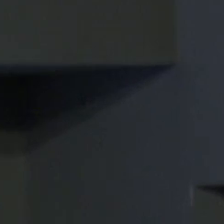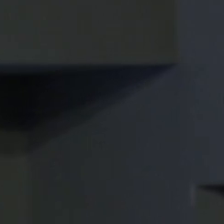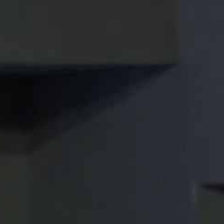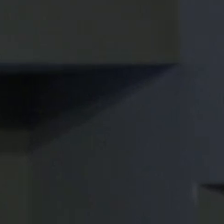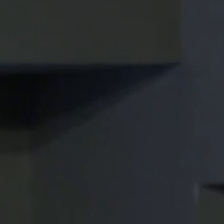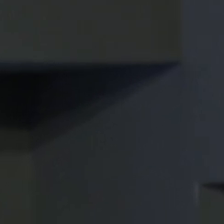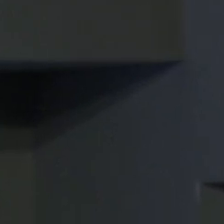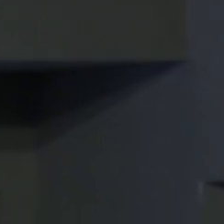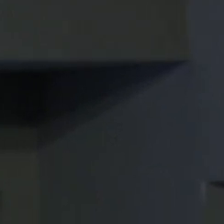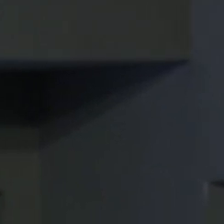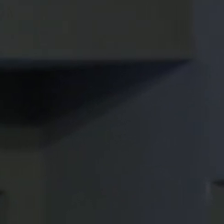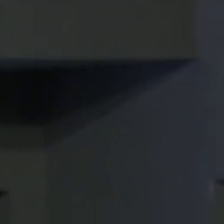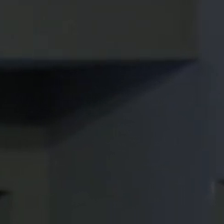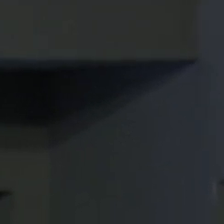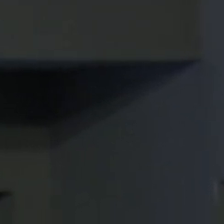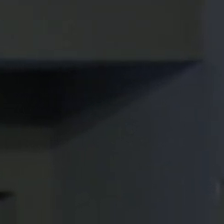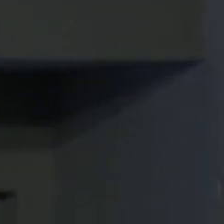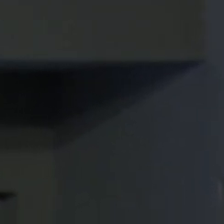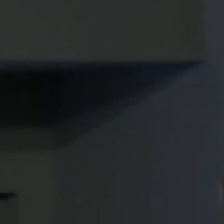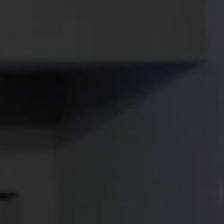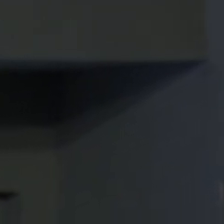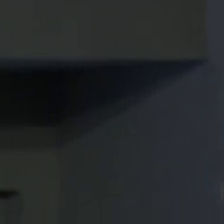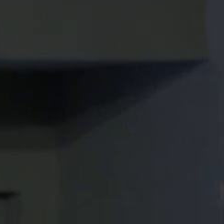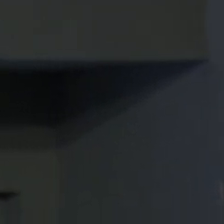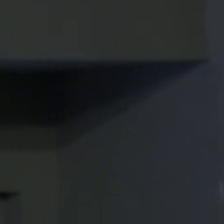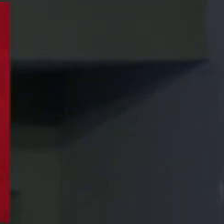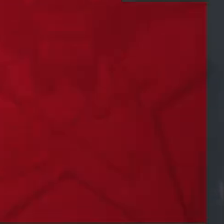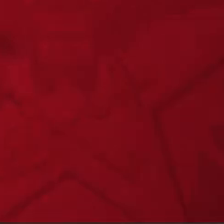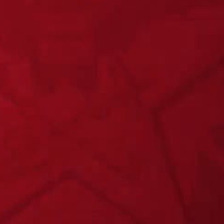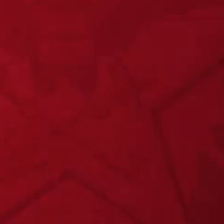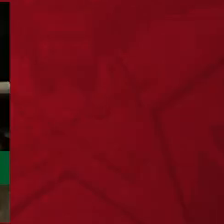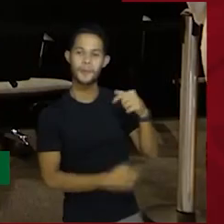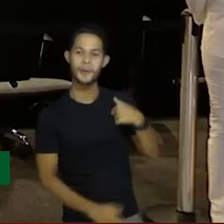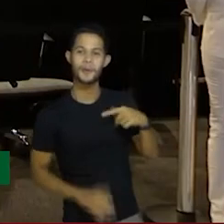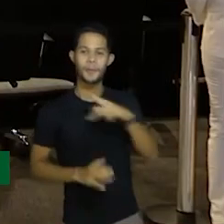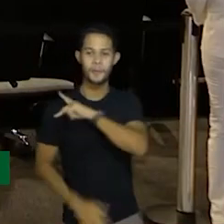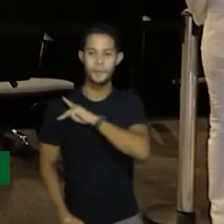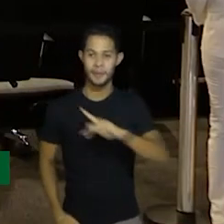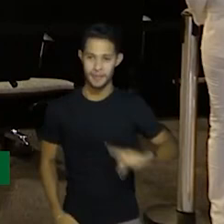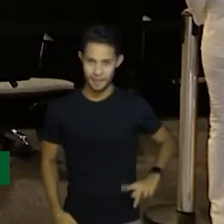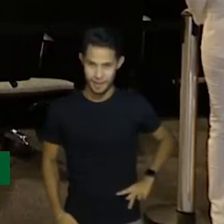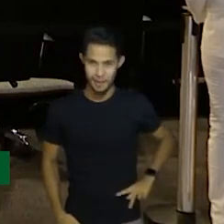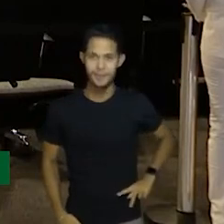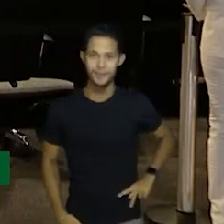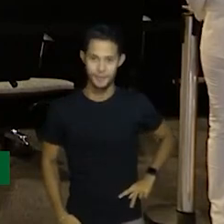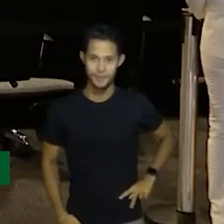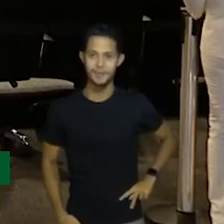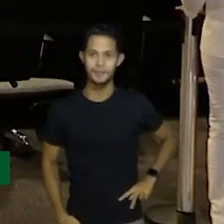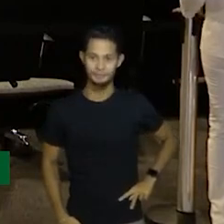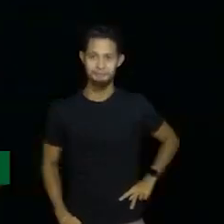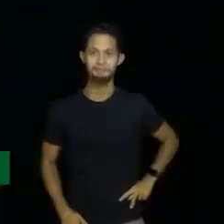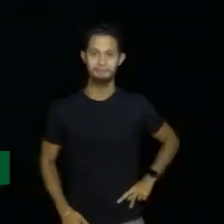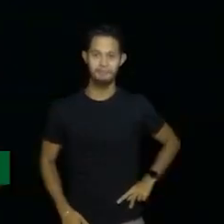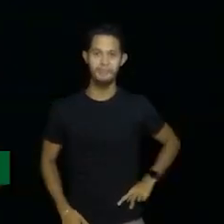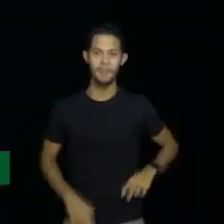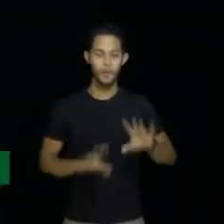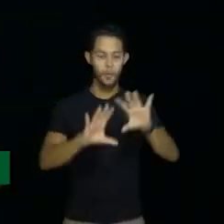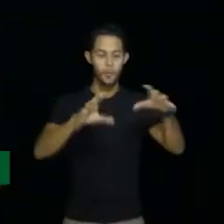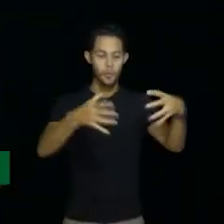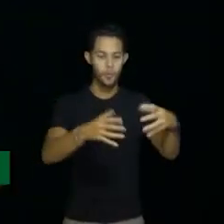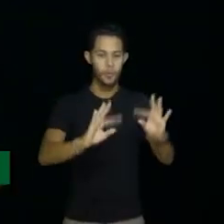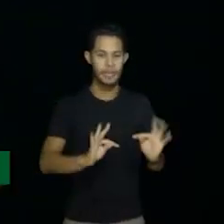Bluesoft, Bruno Tiergarten, falou sobre o pioneirismo da entidade. Bluesoft é a Associação das Empresas de Tecnologia do Vale